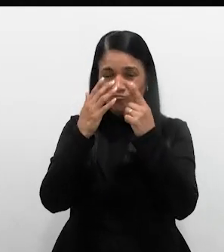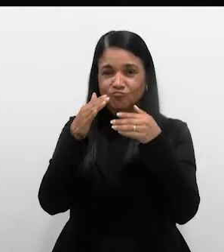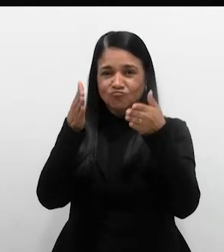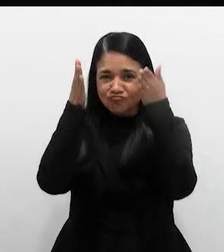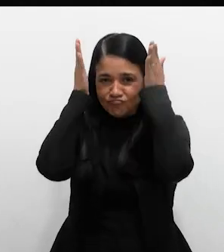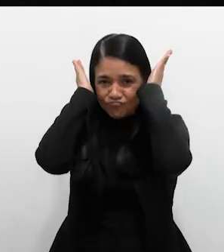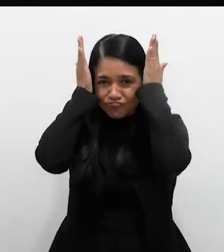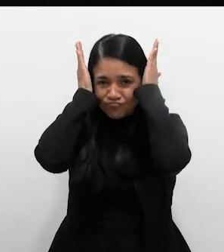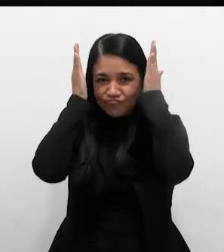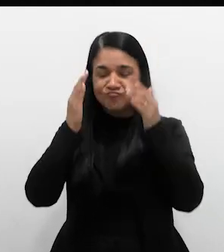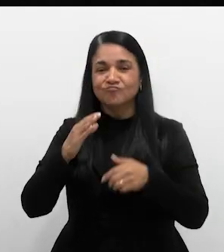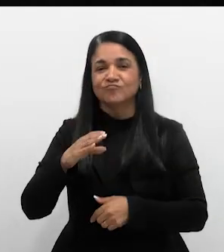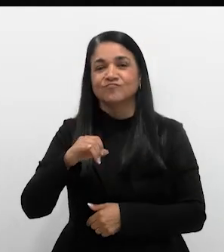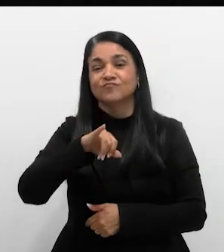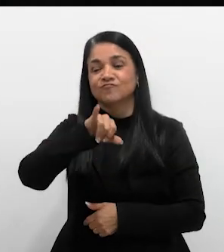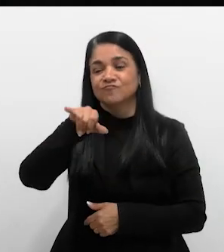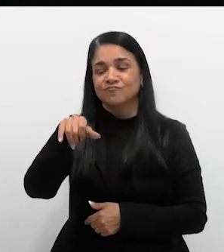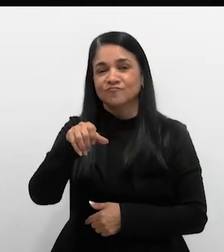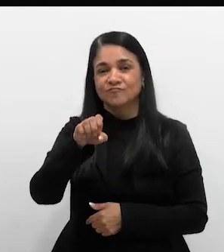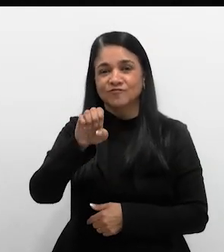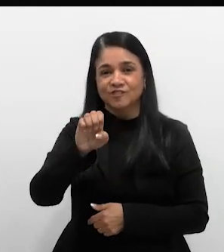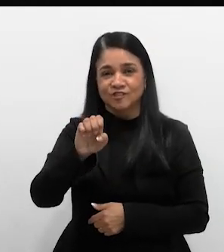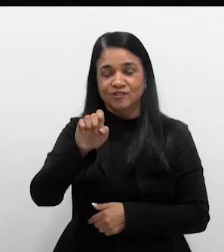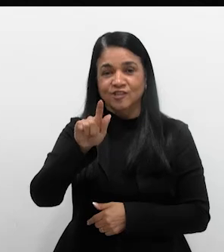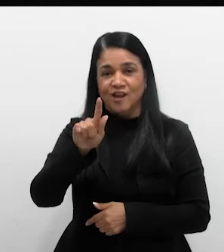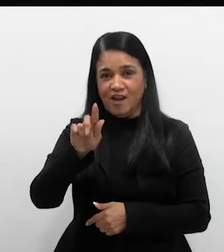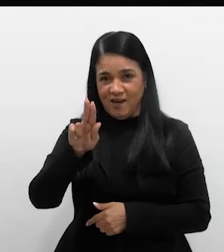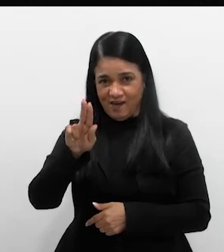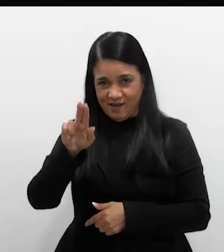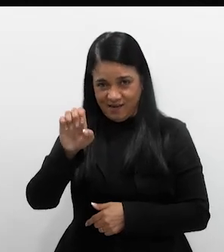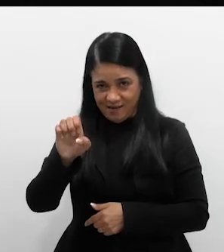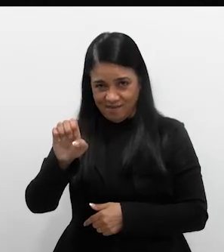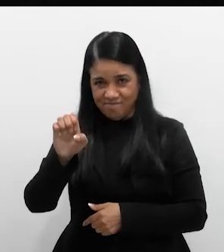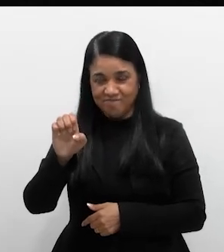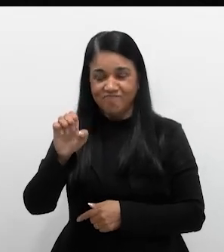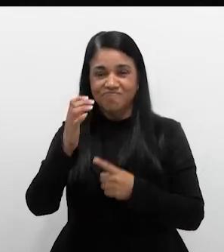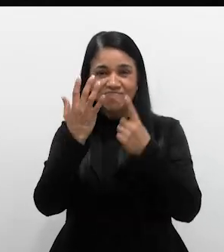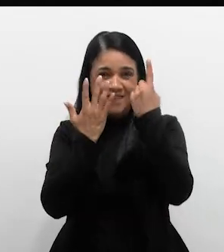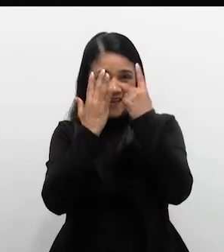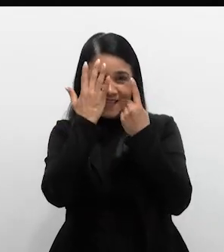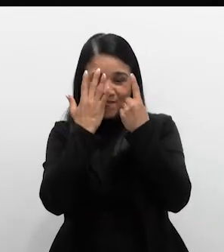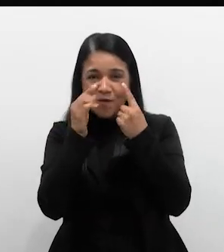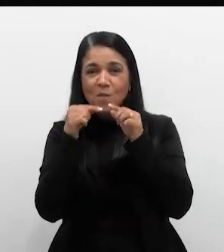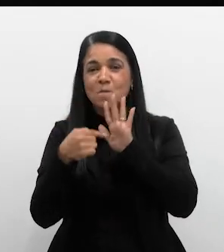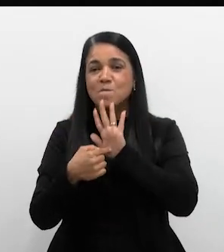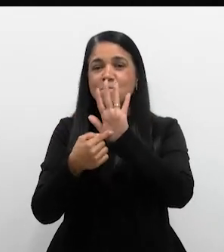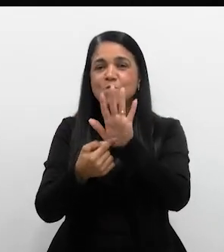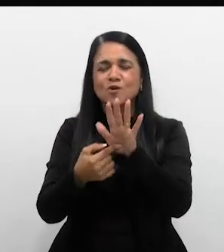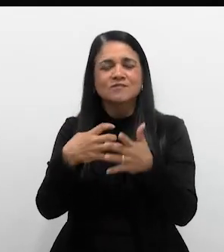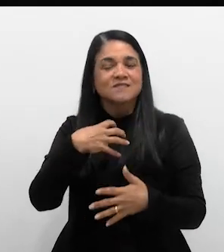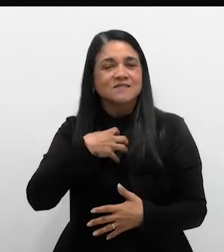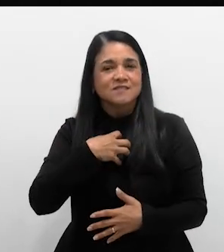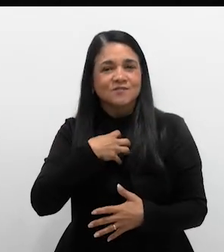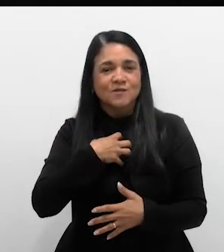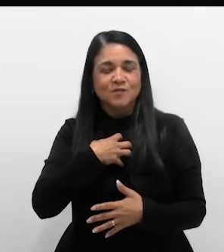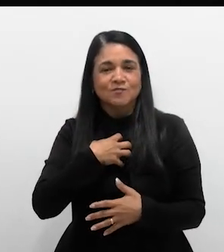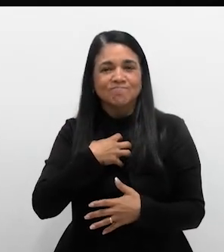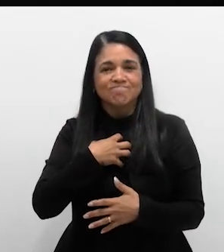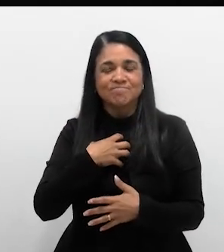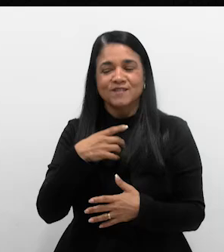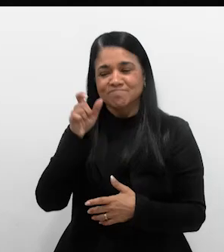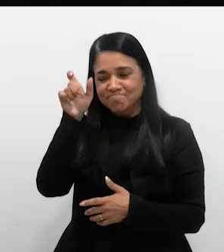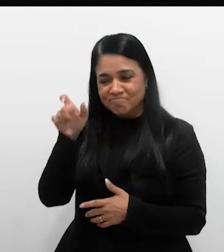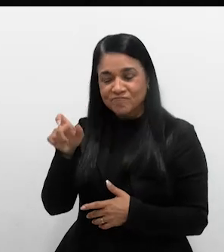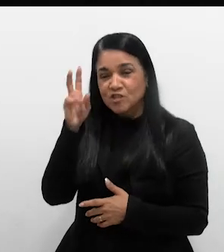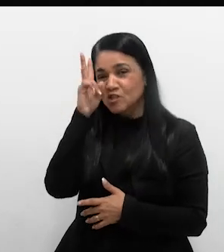Jegue, porque eu acho fantástico, não só esteticamente, visualmente, mas mostra muito do sentimento que eu tenho